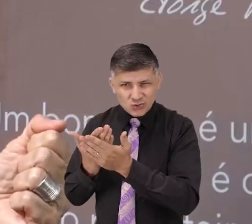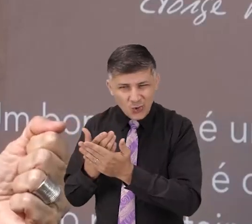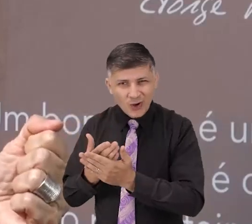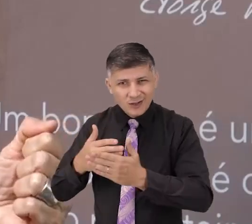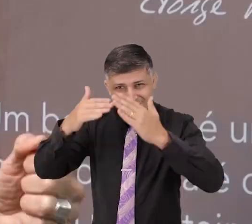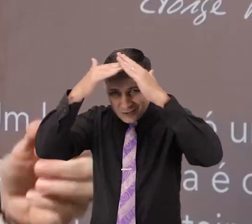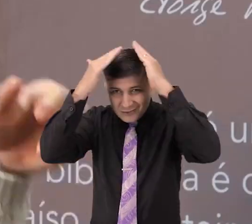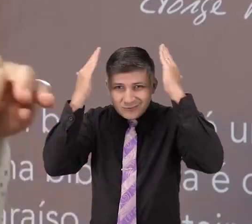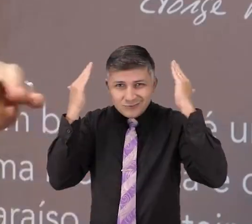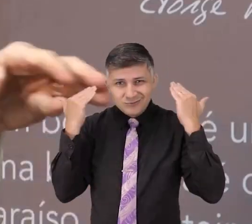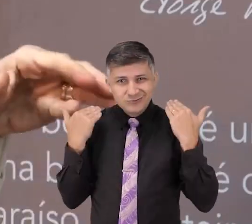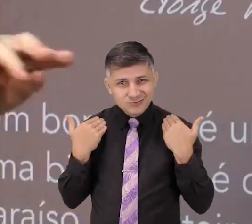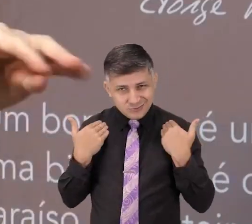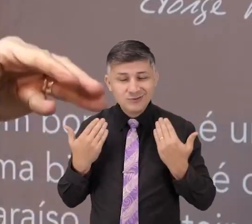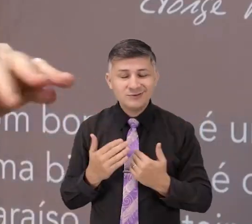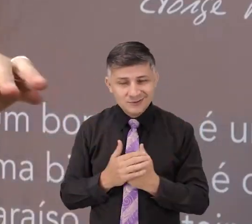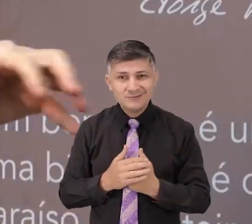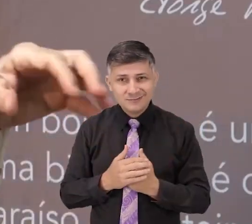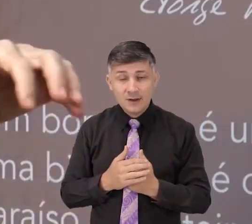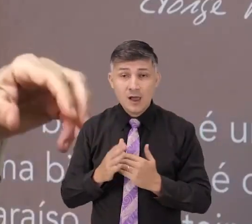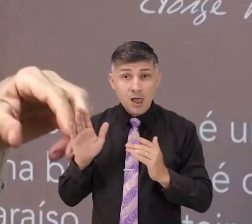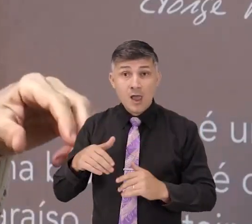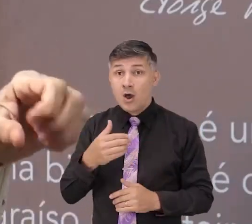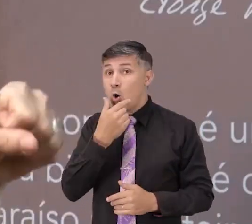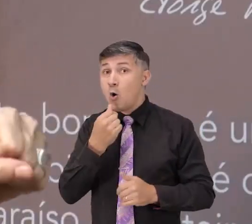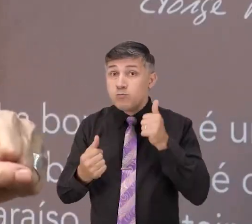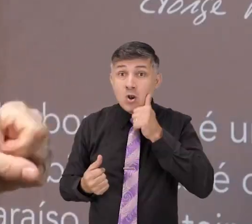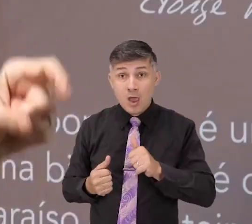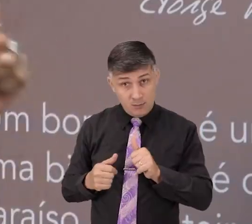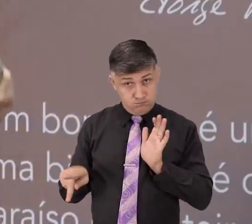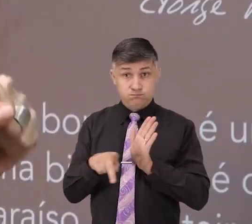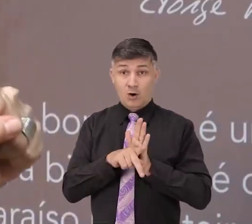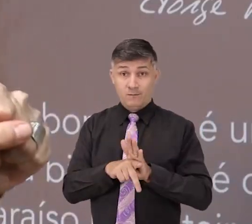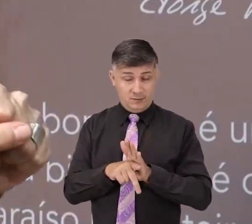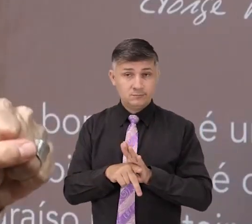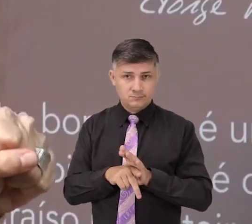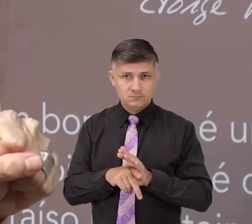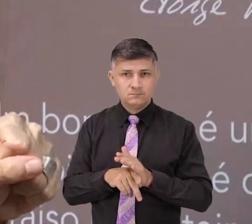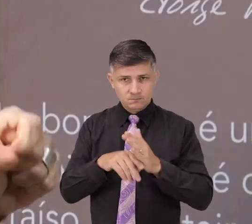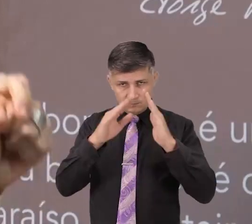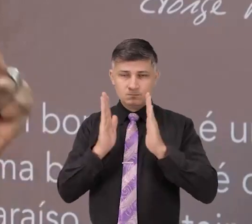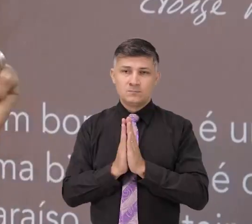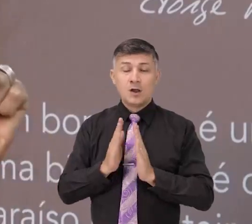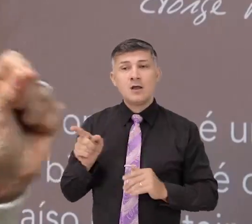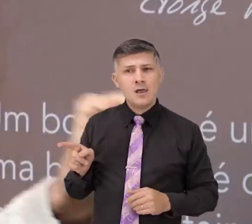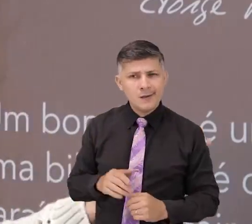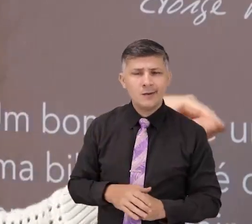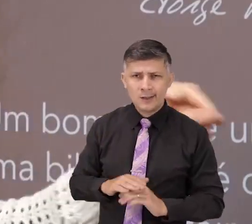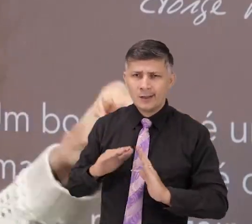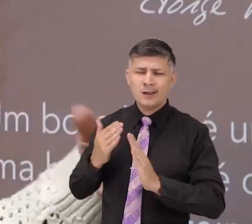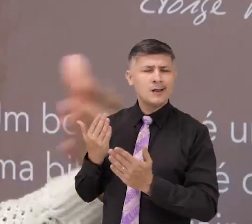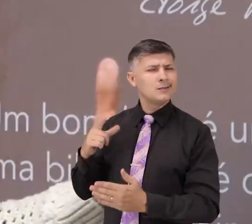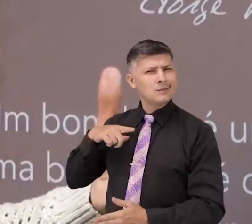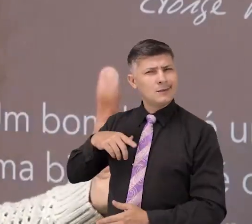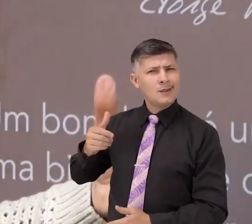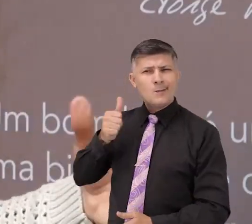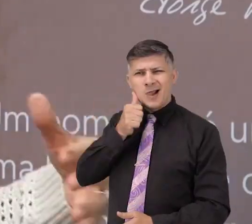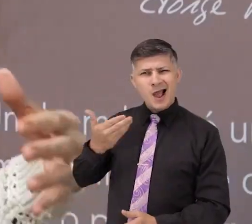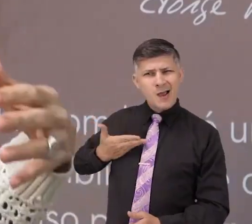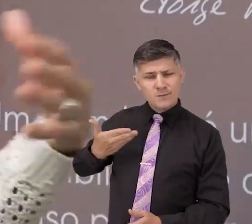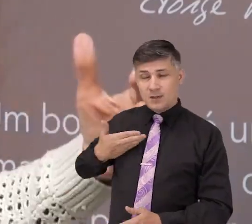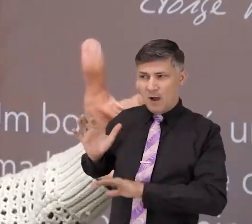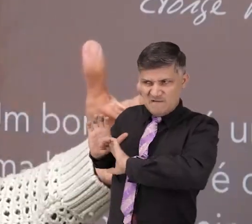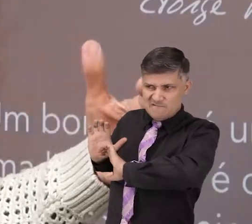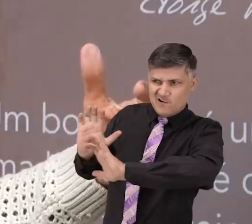de freiras, mas era uma escola de meninos e meninas. Uhum. E eu me lembro que eu cheguei uma vez, uma amiguinha